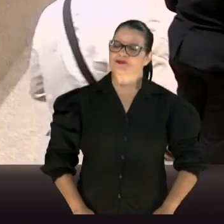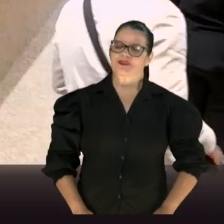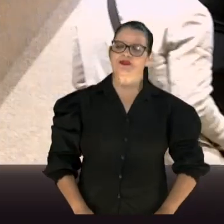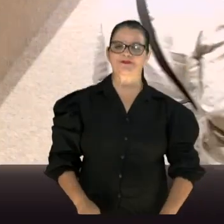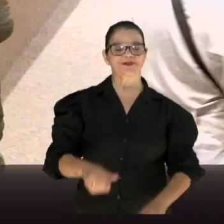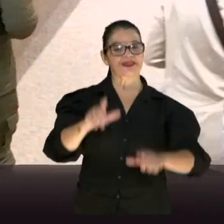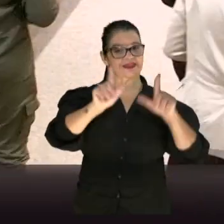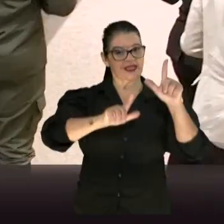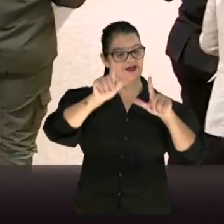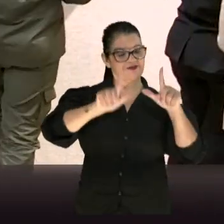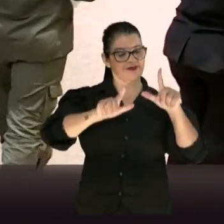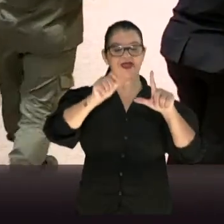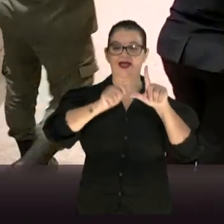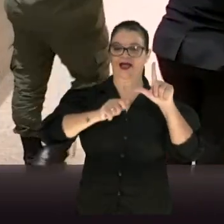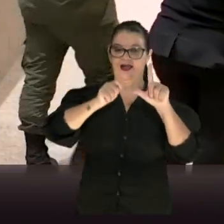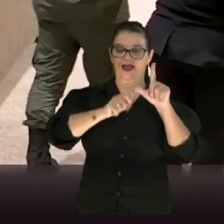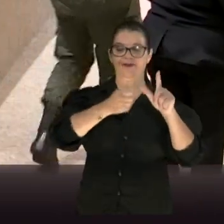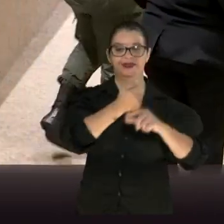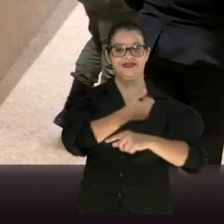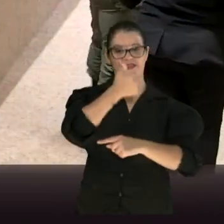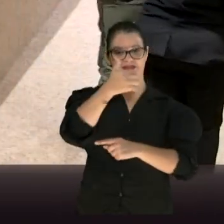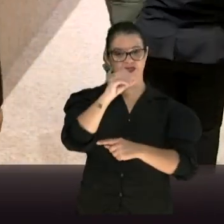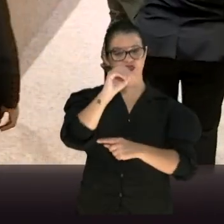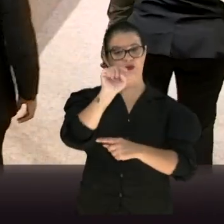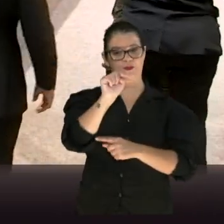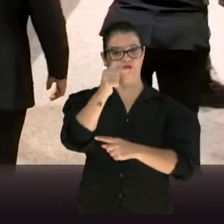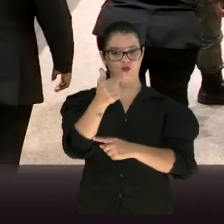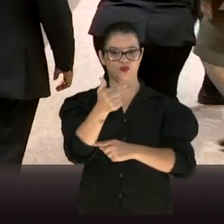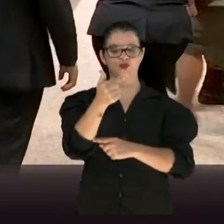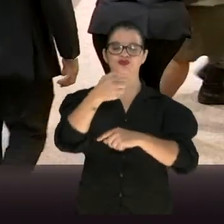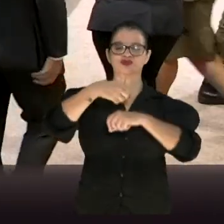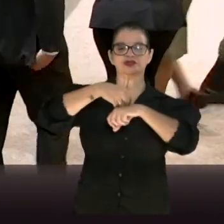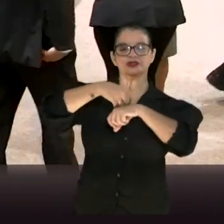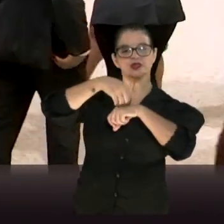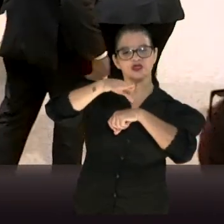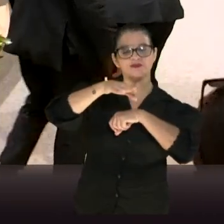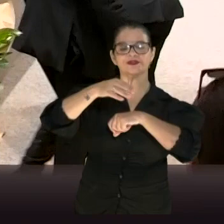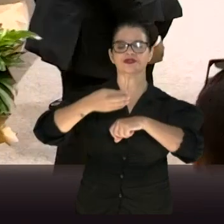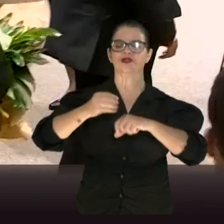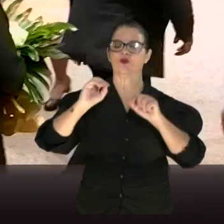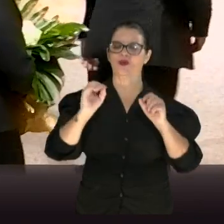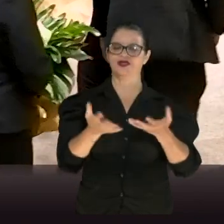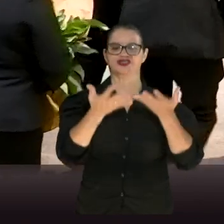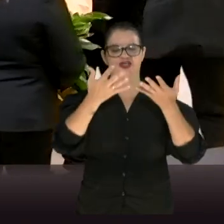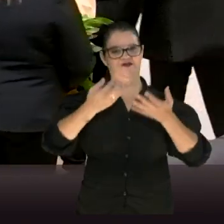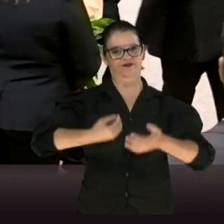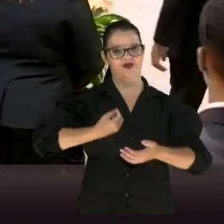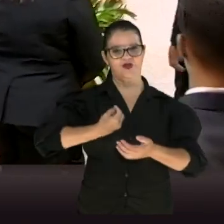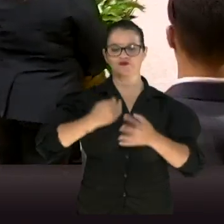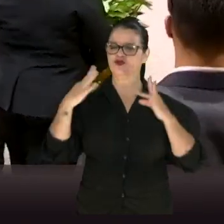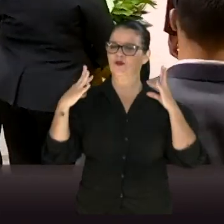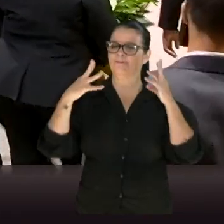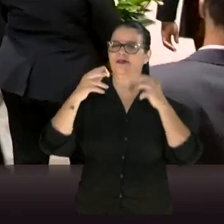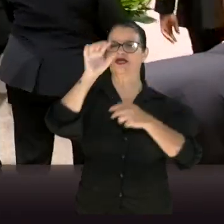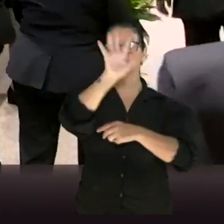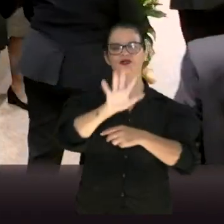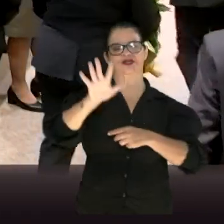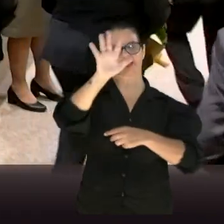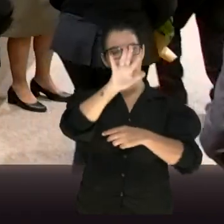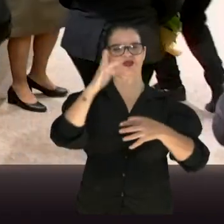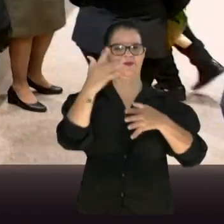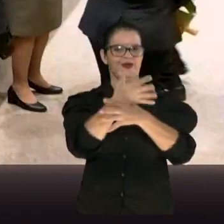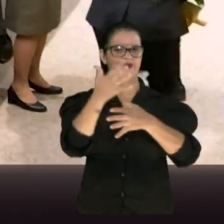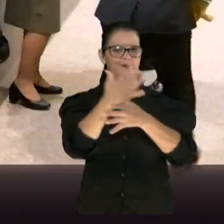TV Alep, canal 10.2, transmitindo este evento ao vivo para toda a região